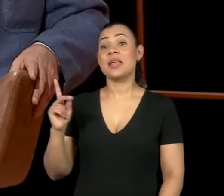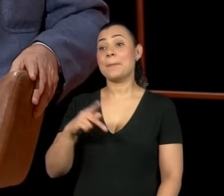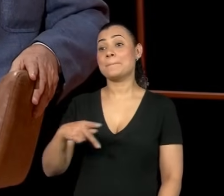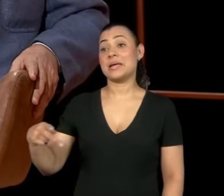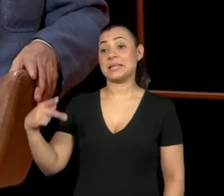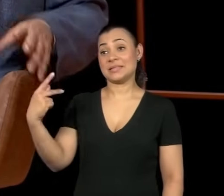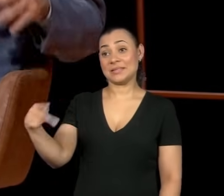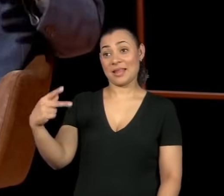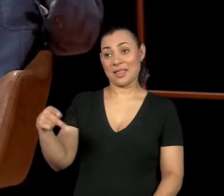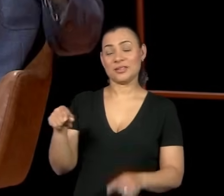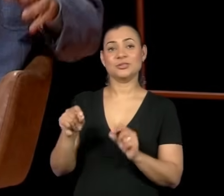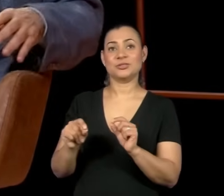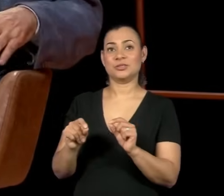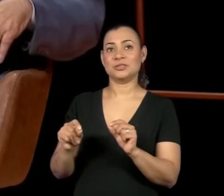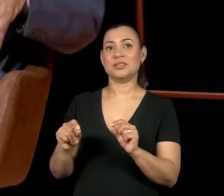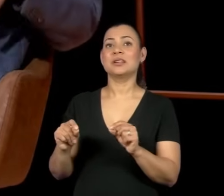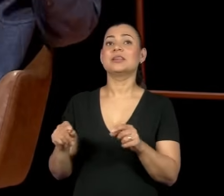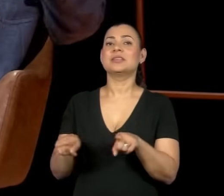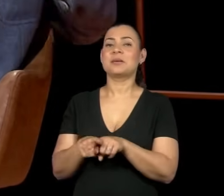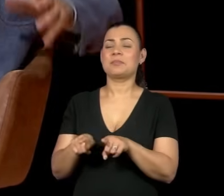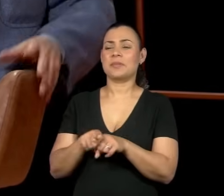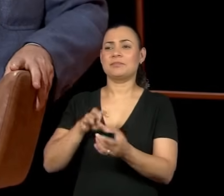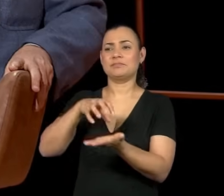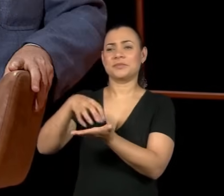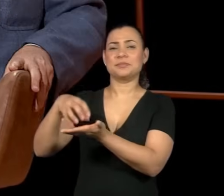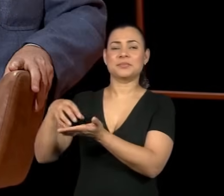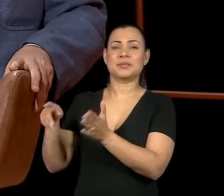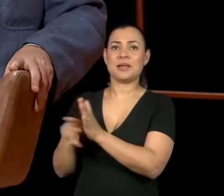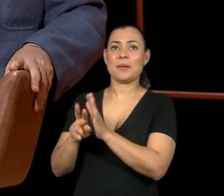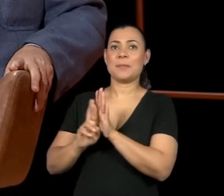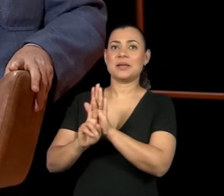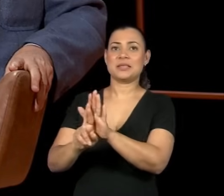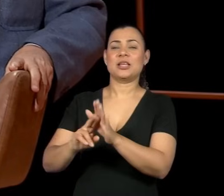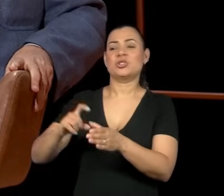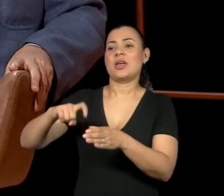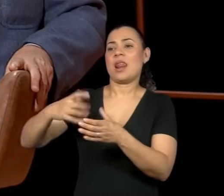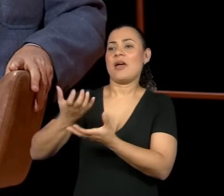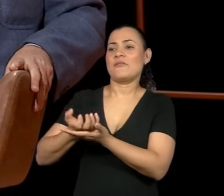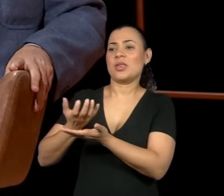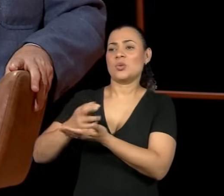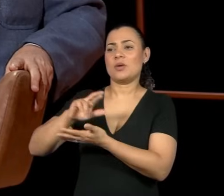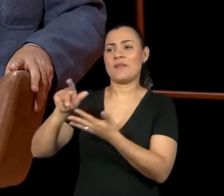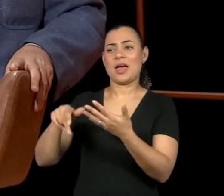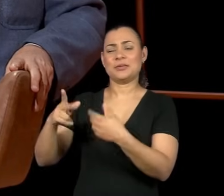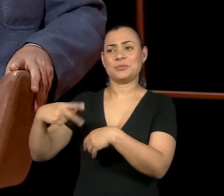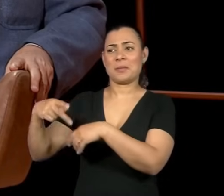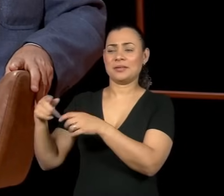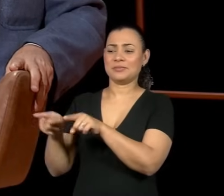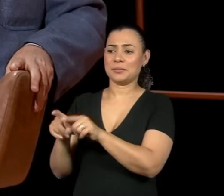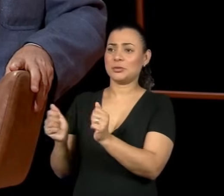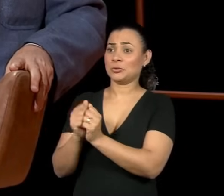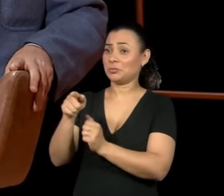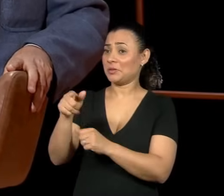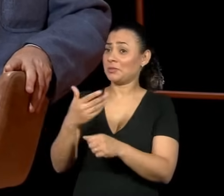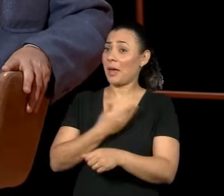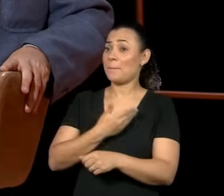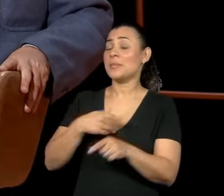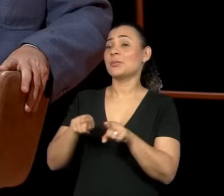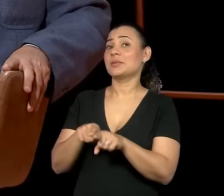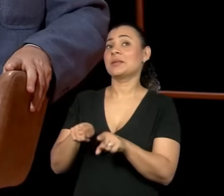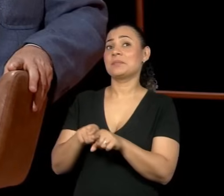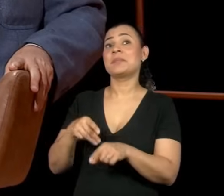presidente da EMI, presidente dos Estados Unidos de várias gravadoras, e amigo do